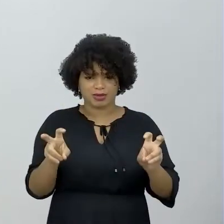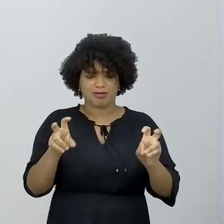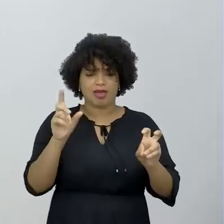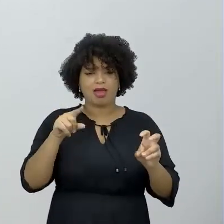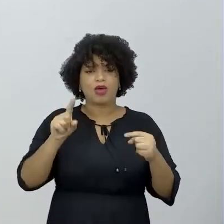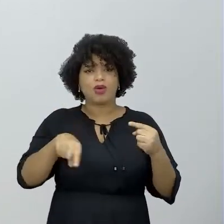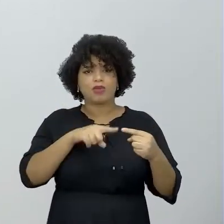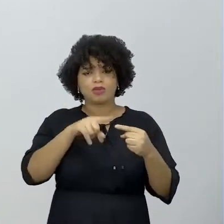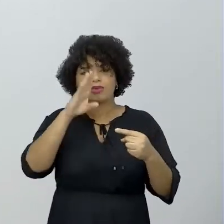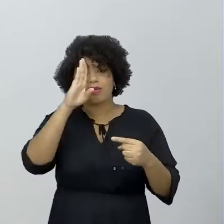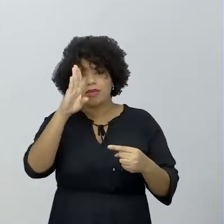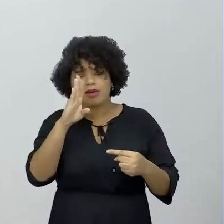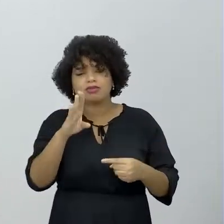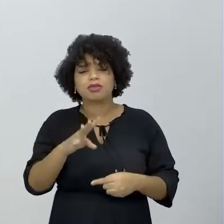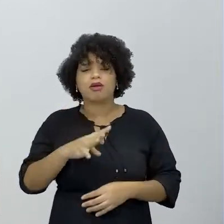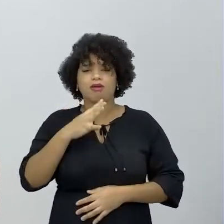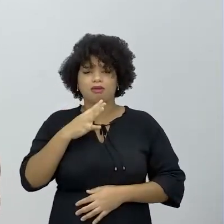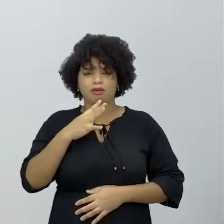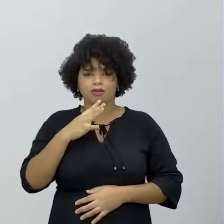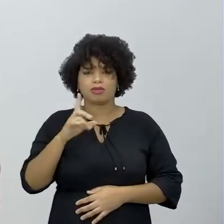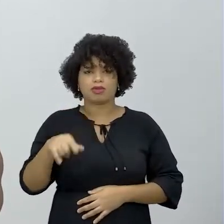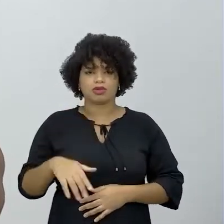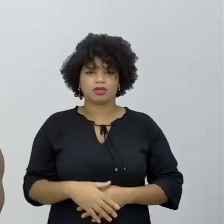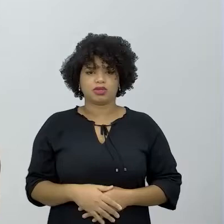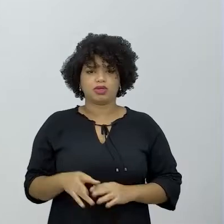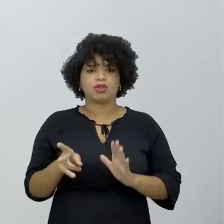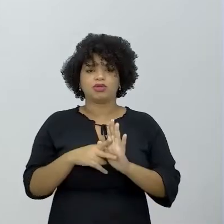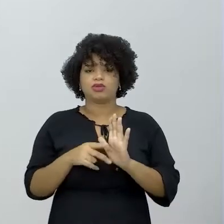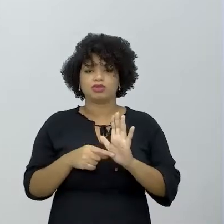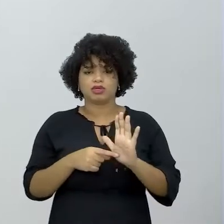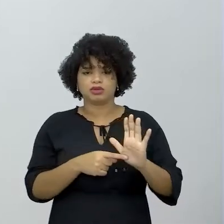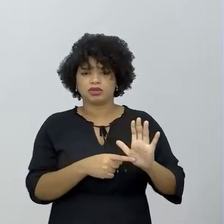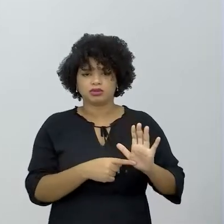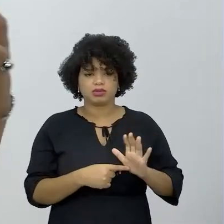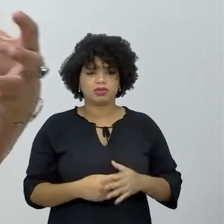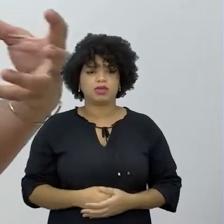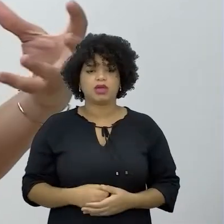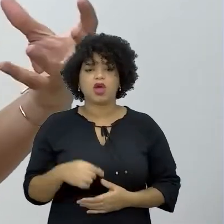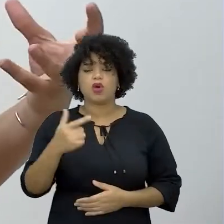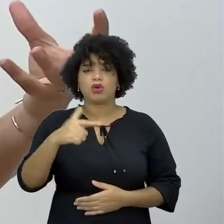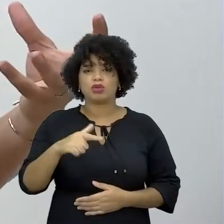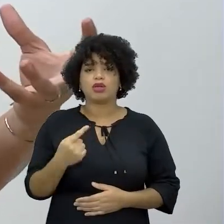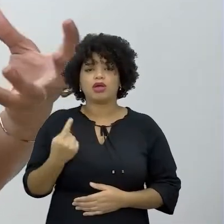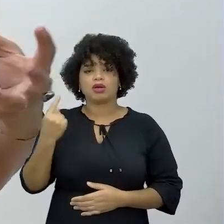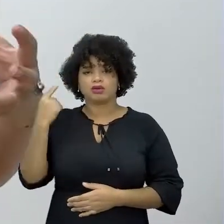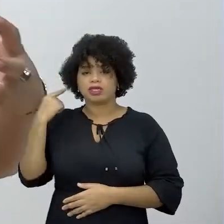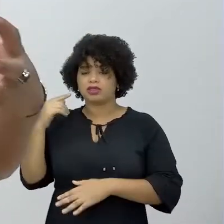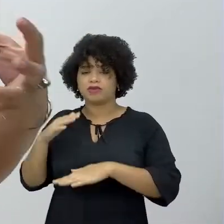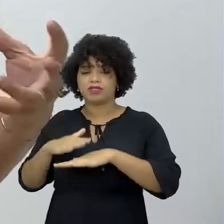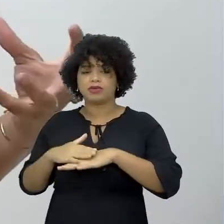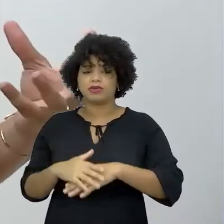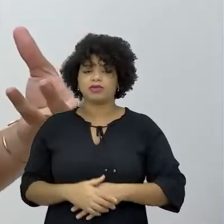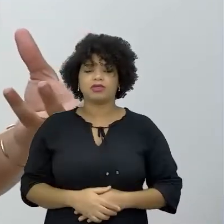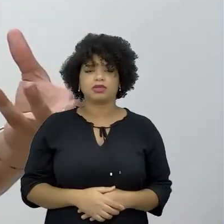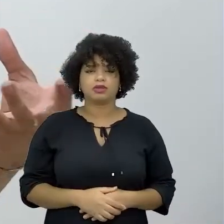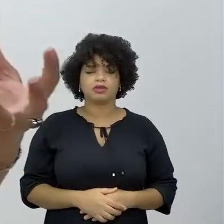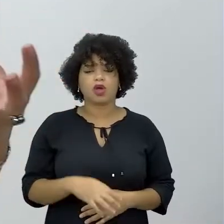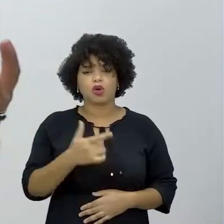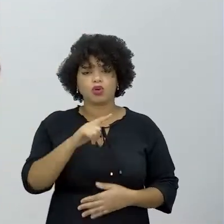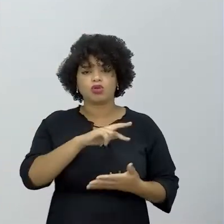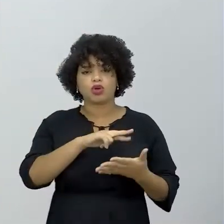os objetos do conhecimento, esses temas, eles vão ser tratados desde a fundação, da